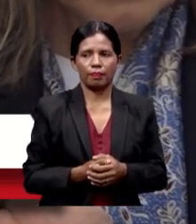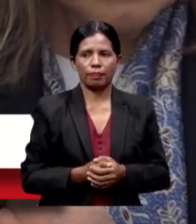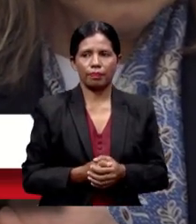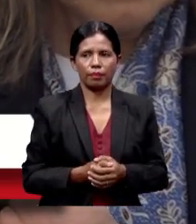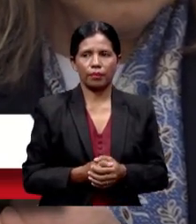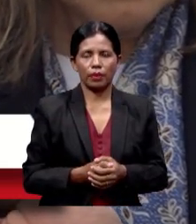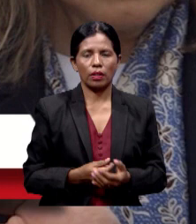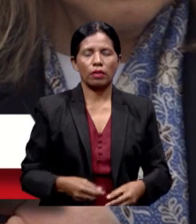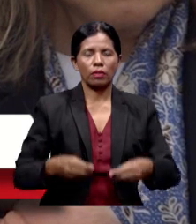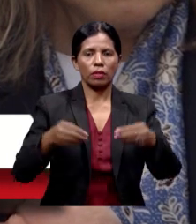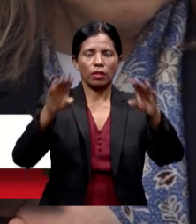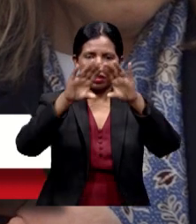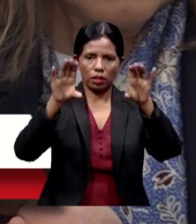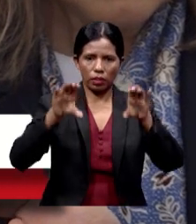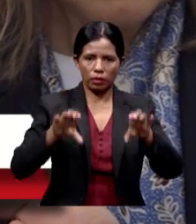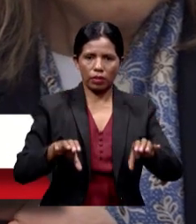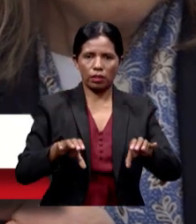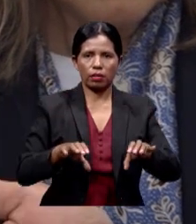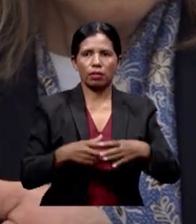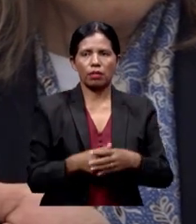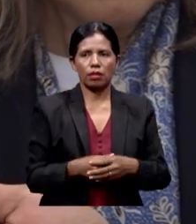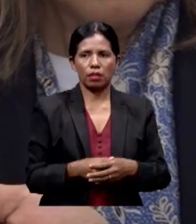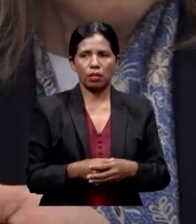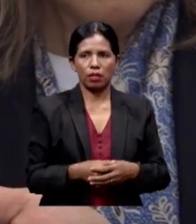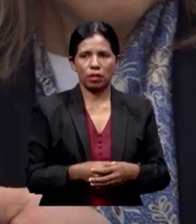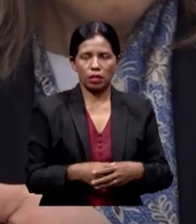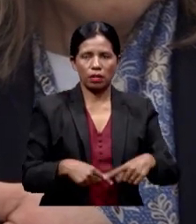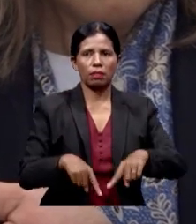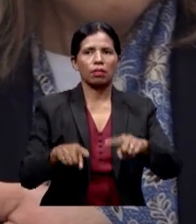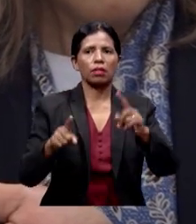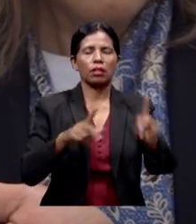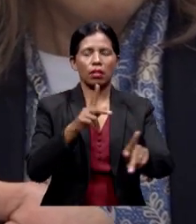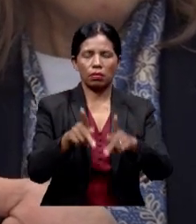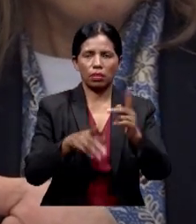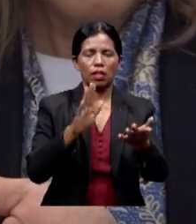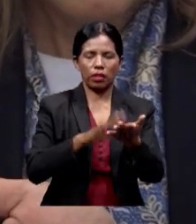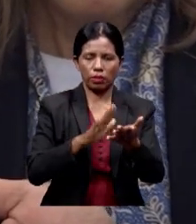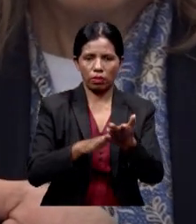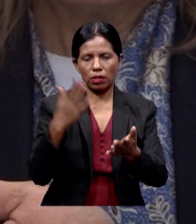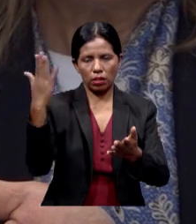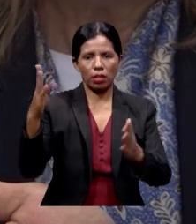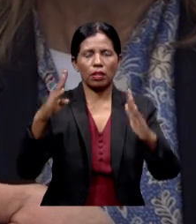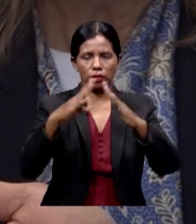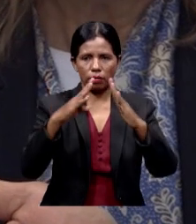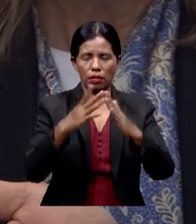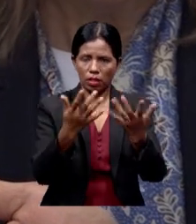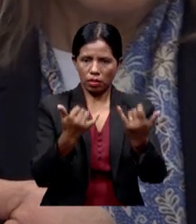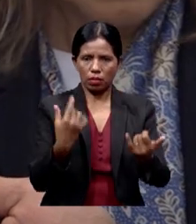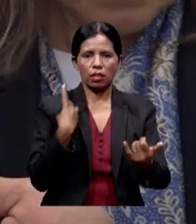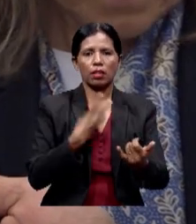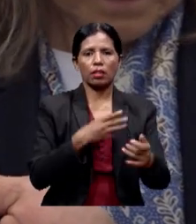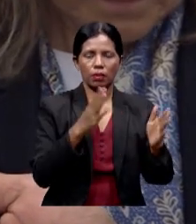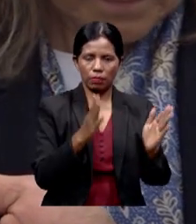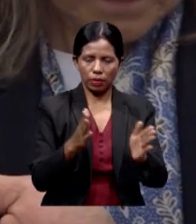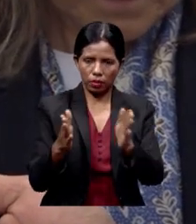ATRIBUIÇÃO CERTIFICADO BA SIRA NEBBE KONCLUI ONA ESCOLA IHA UMA AGORA DAW KITA PROSESSO HELA